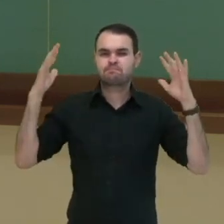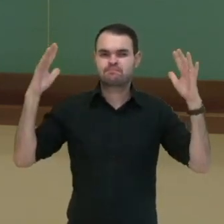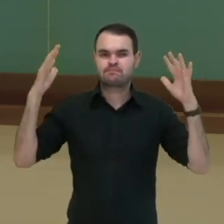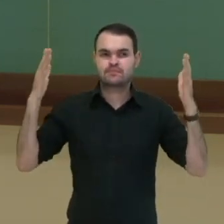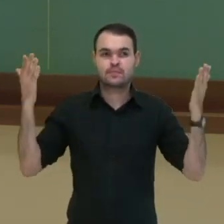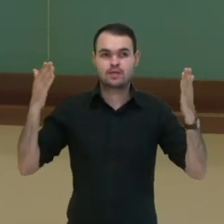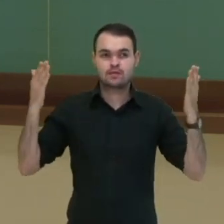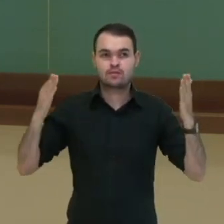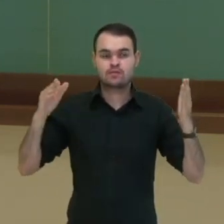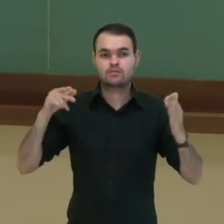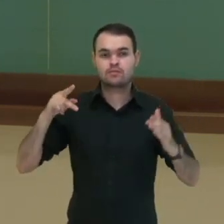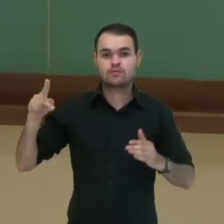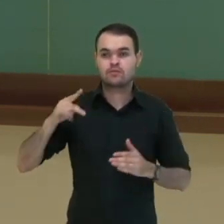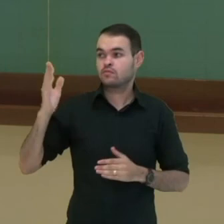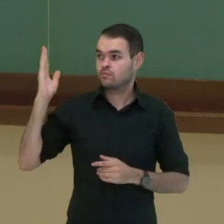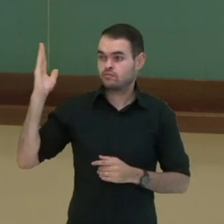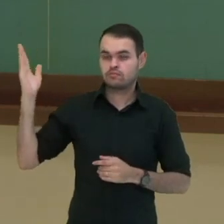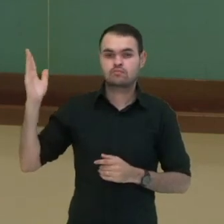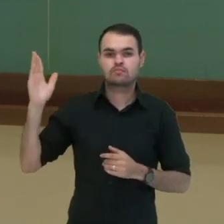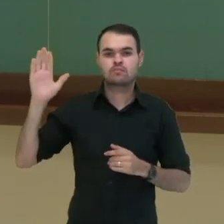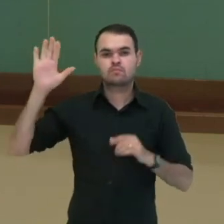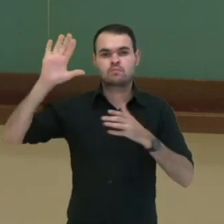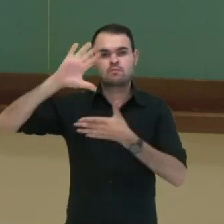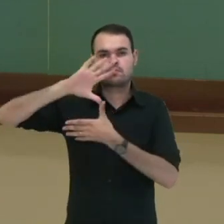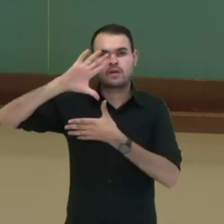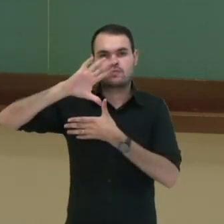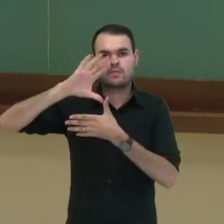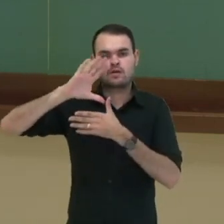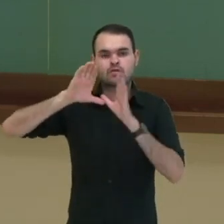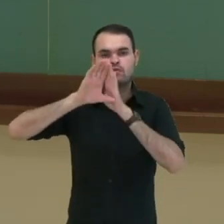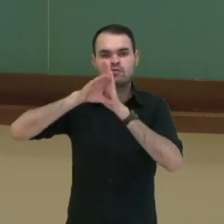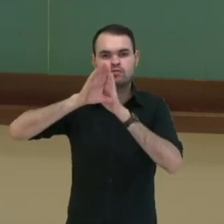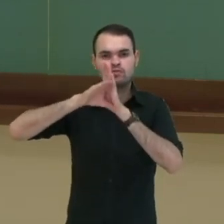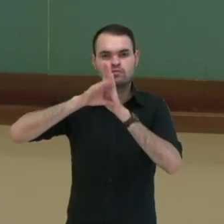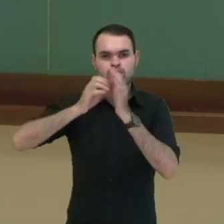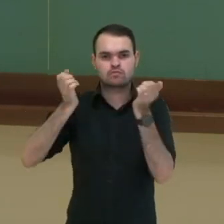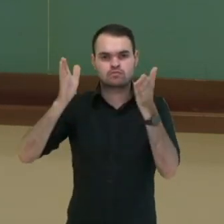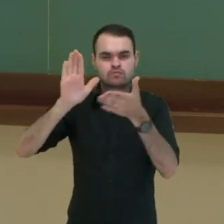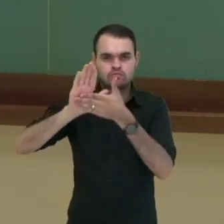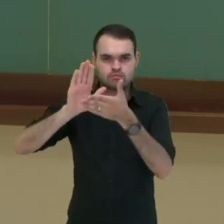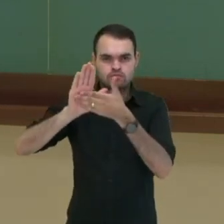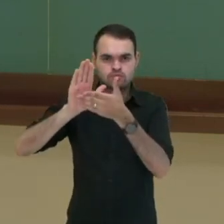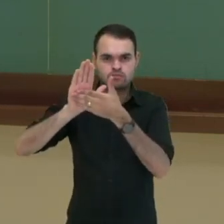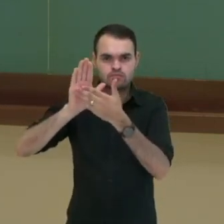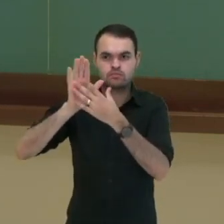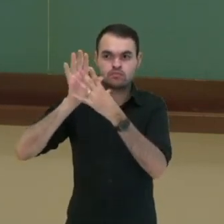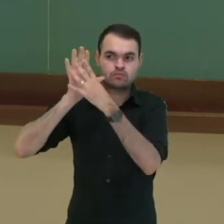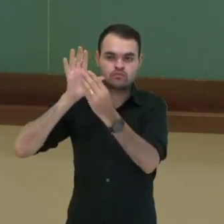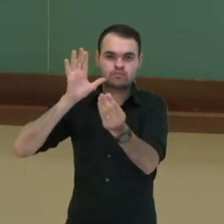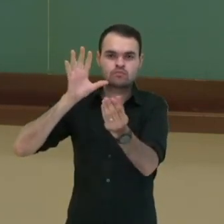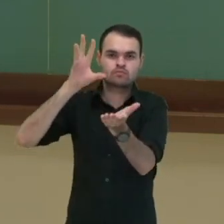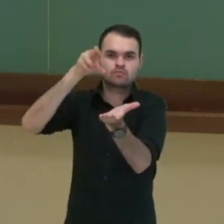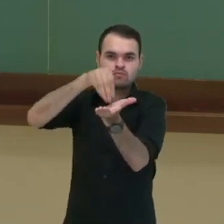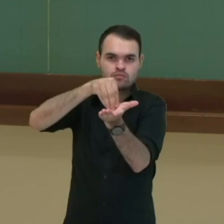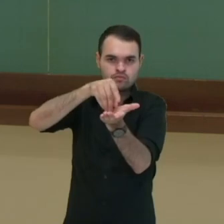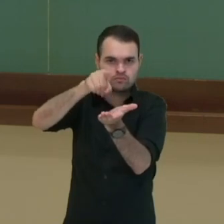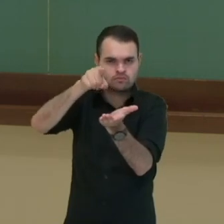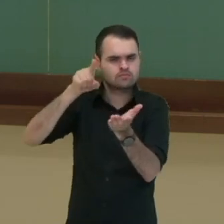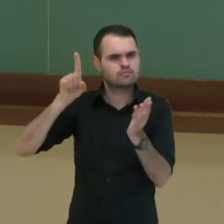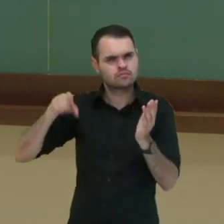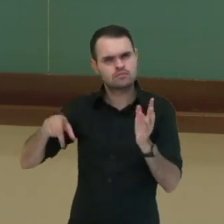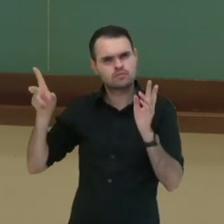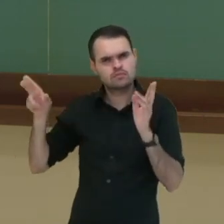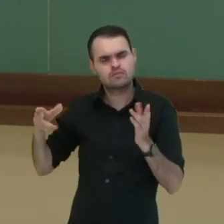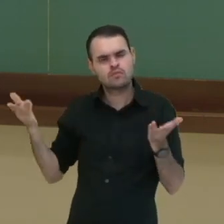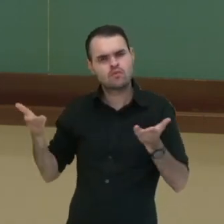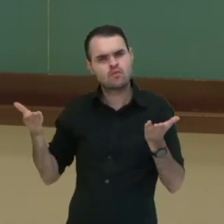Agora a prof deixa aqui para você um mapa conceitual que eu vou propor para você o registro deste mapa conceitual, que é aquilo que nós